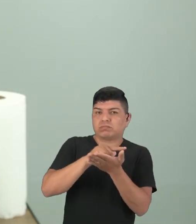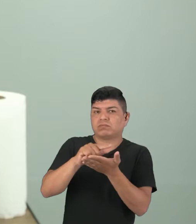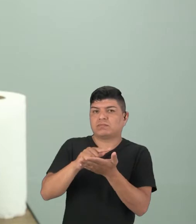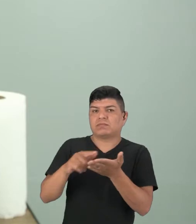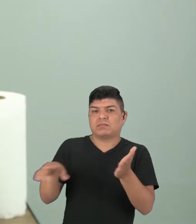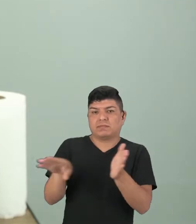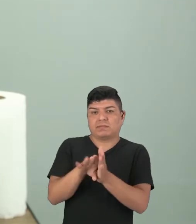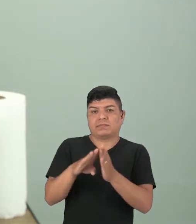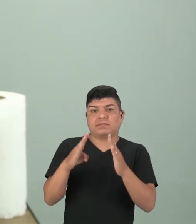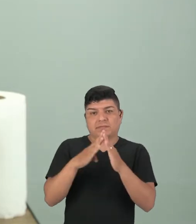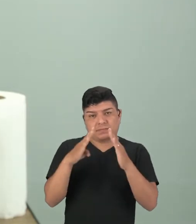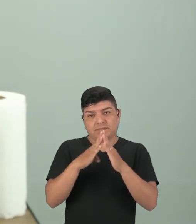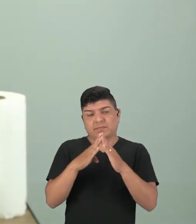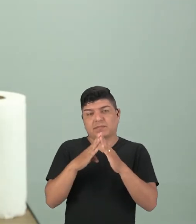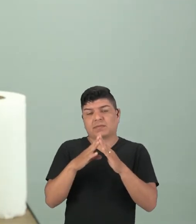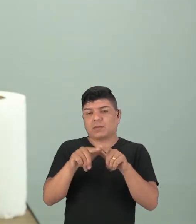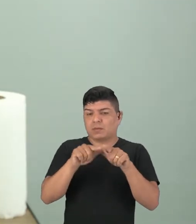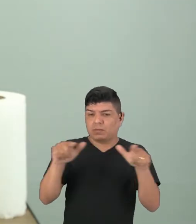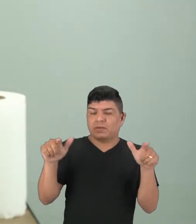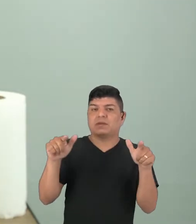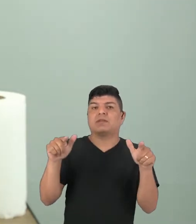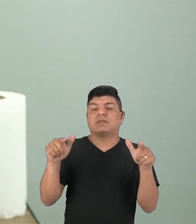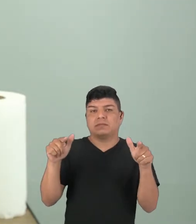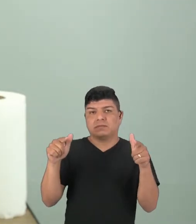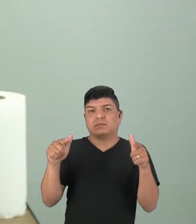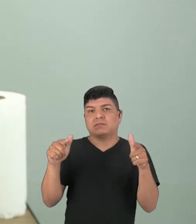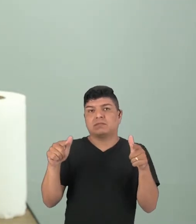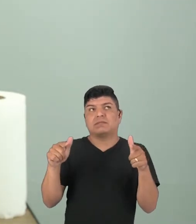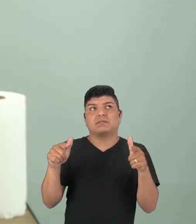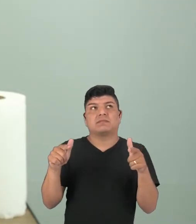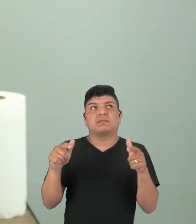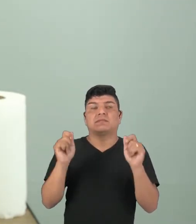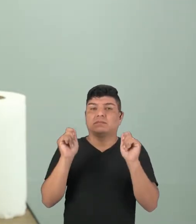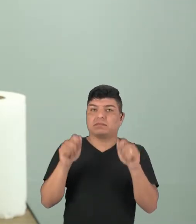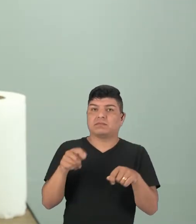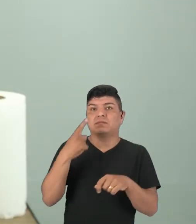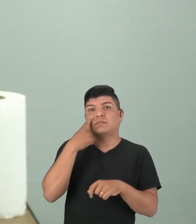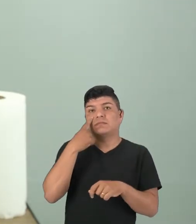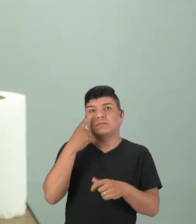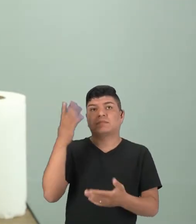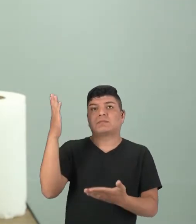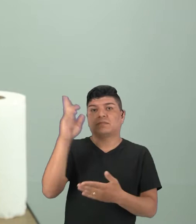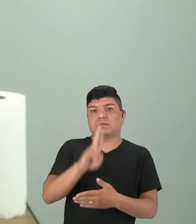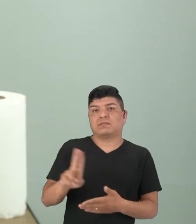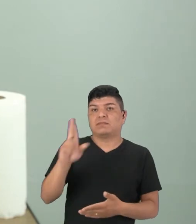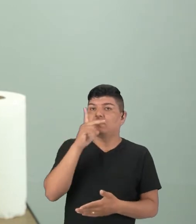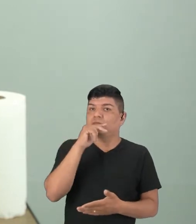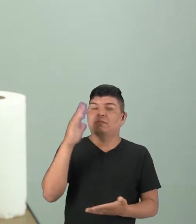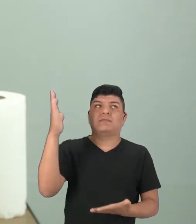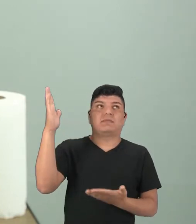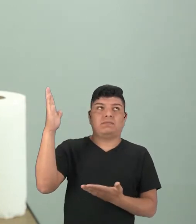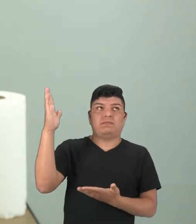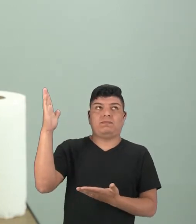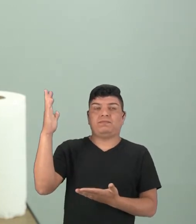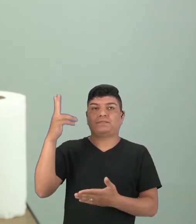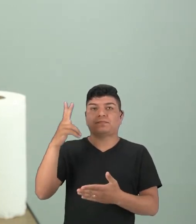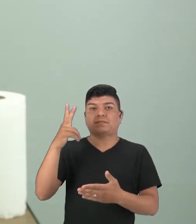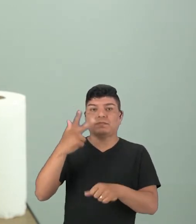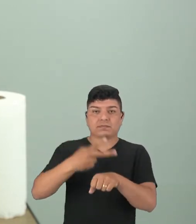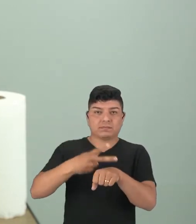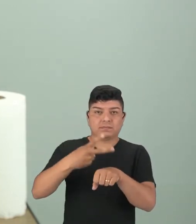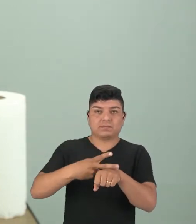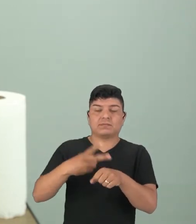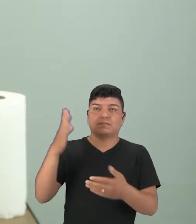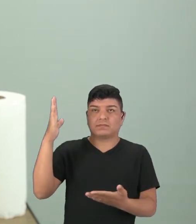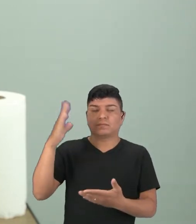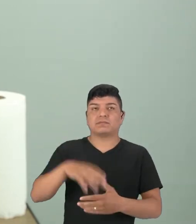chegar na nossa casa. Para ela se tornar limpinha, ó. Como chega para o nosso uso. Isso aqui é a água, tá? Que tá nesse vidro. E a gente